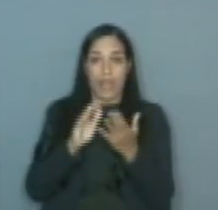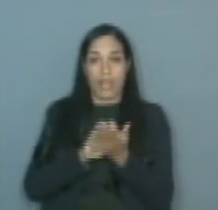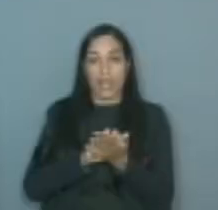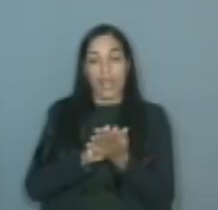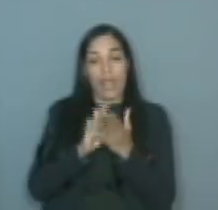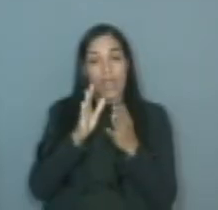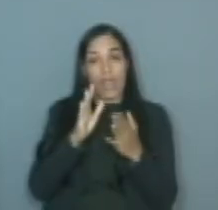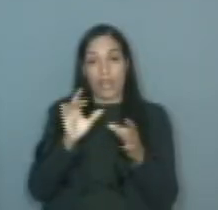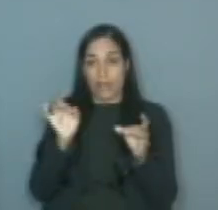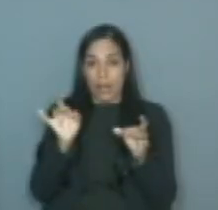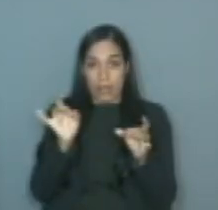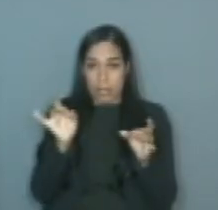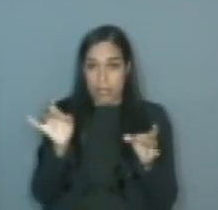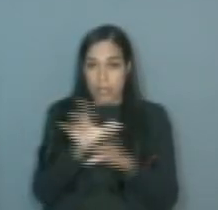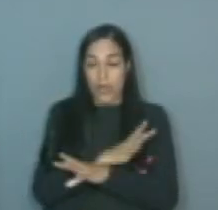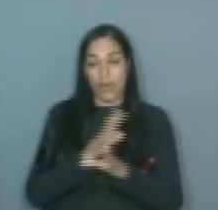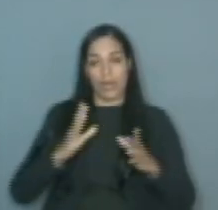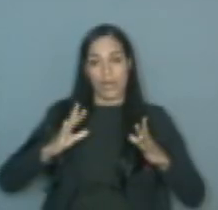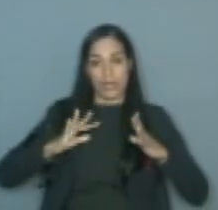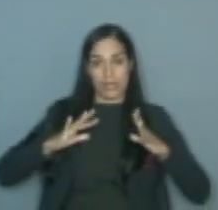como eu falei outras vezes.